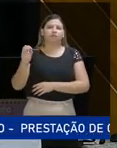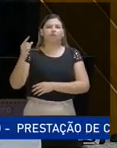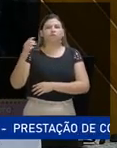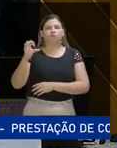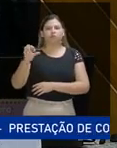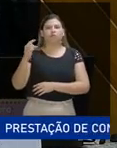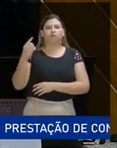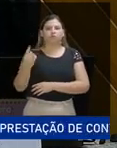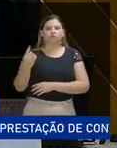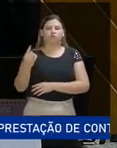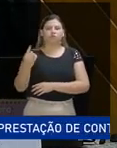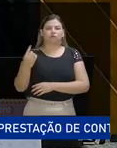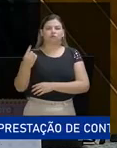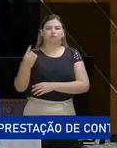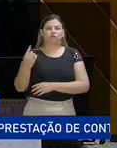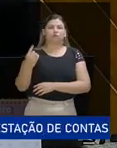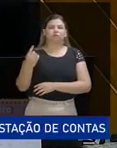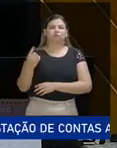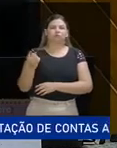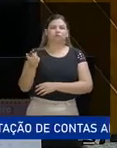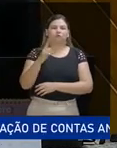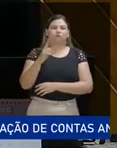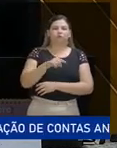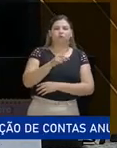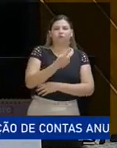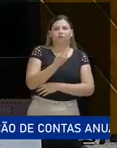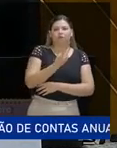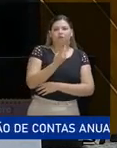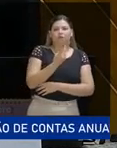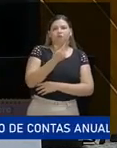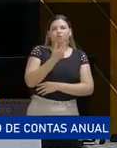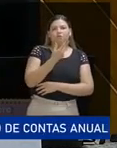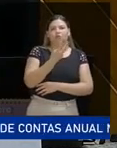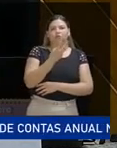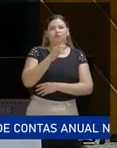0,0091 do valor de R$